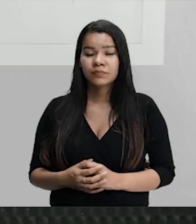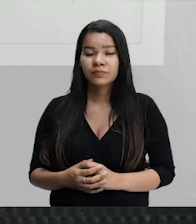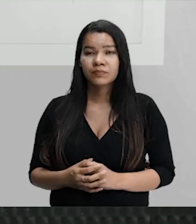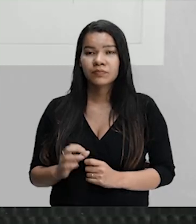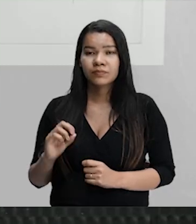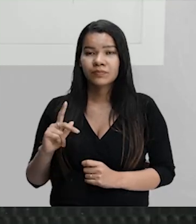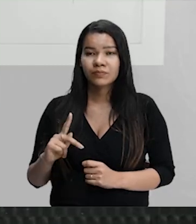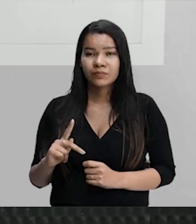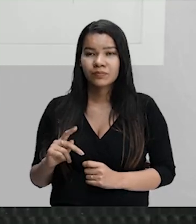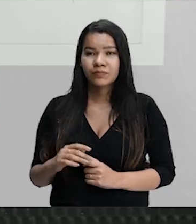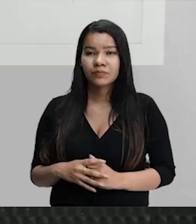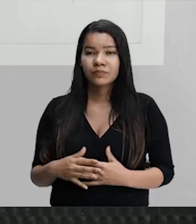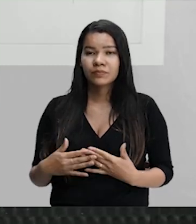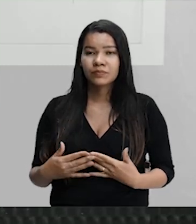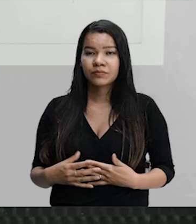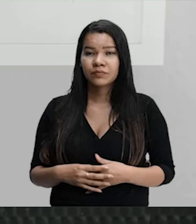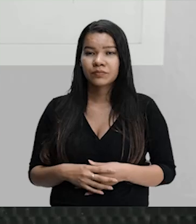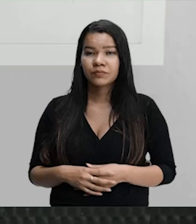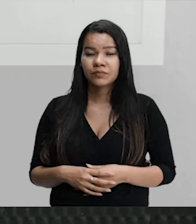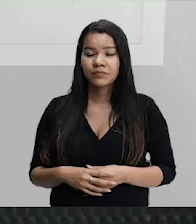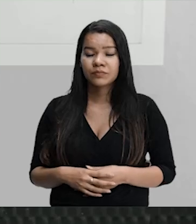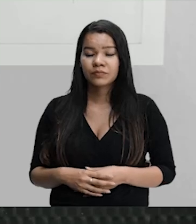ok? Então,